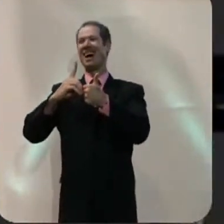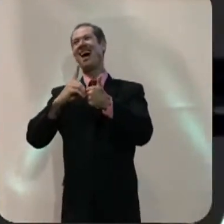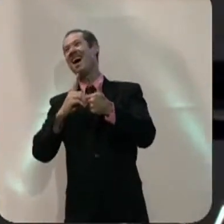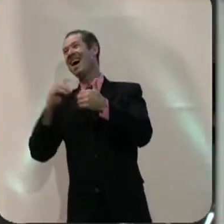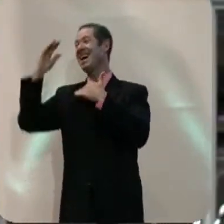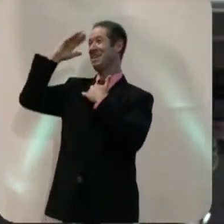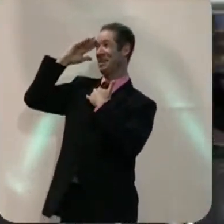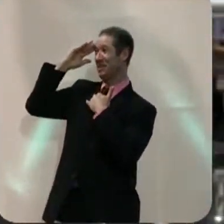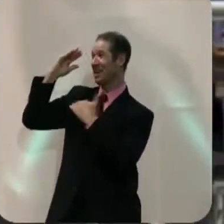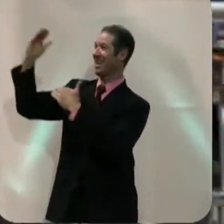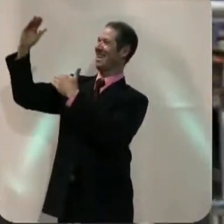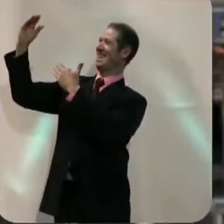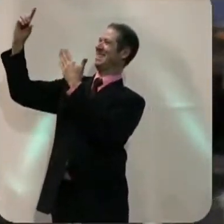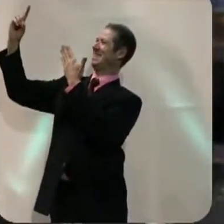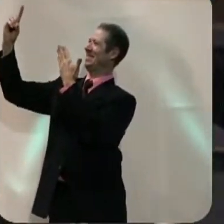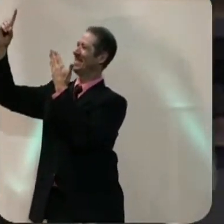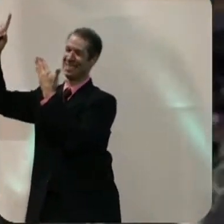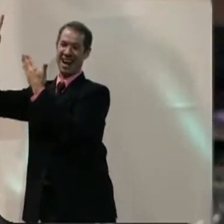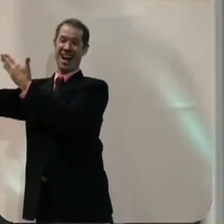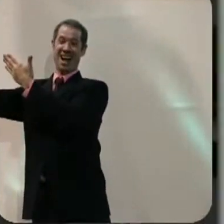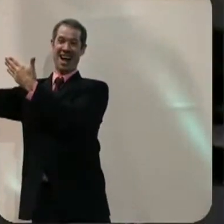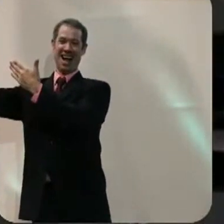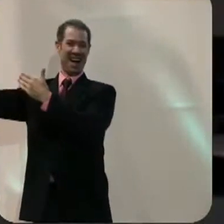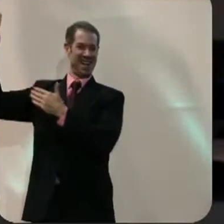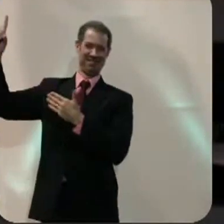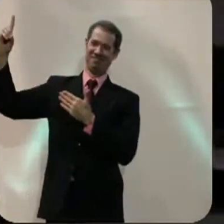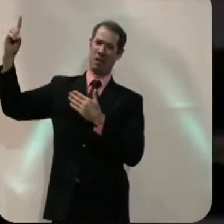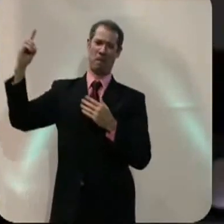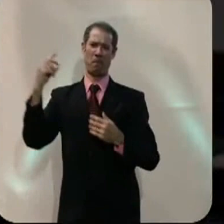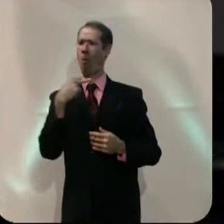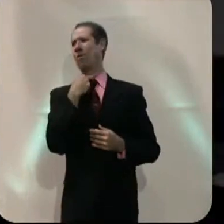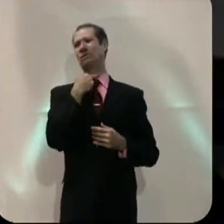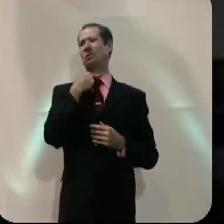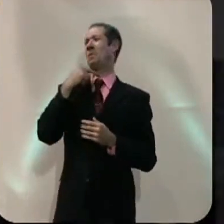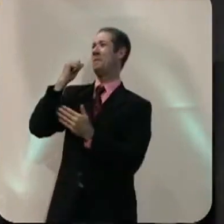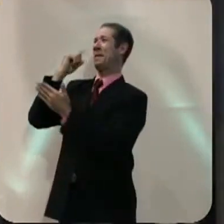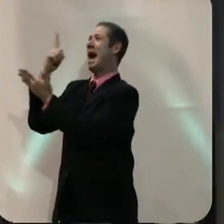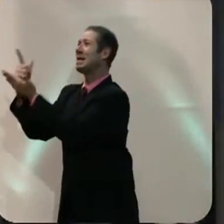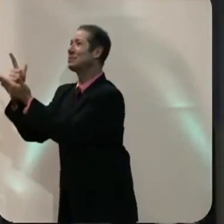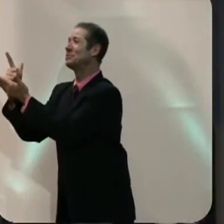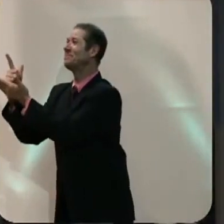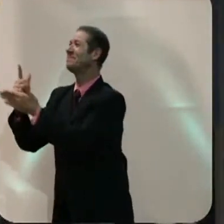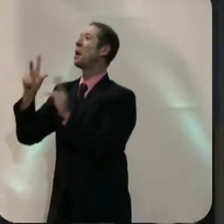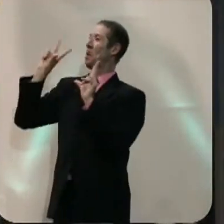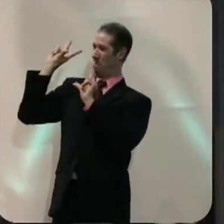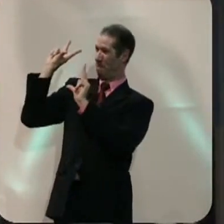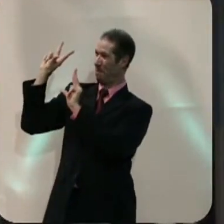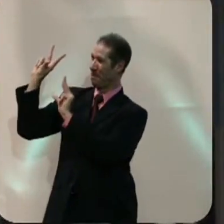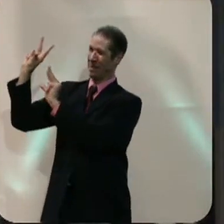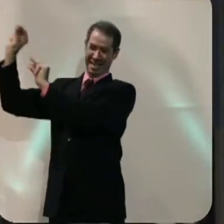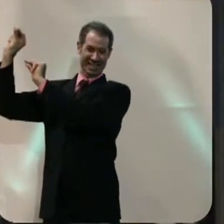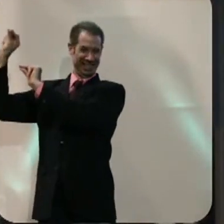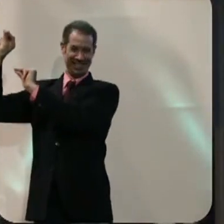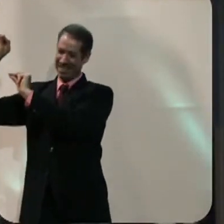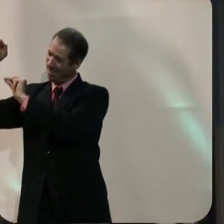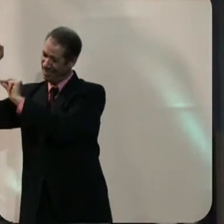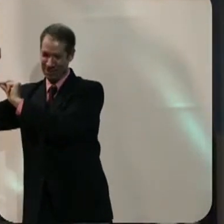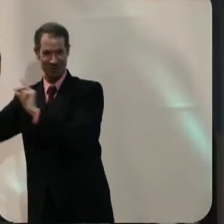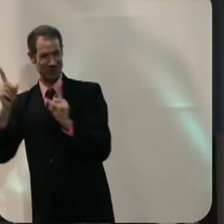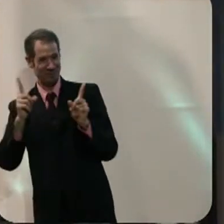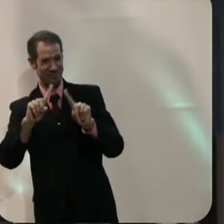99 sombras pra me encontrar. Não posso comprá-lo,